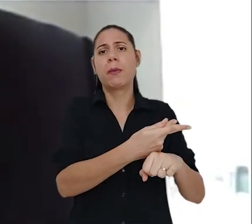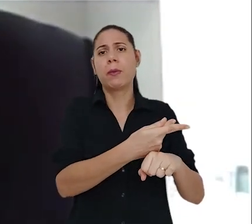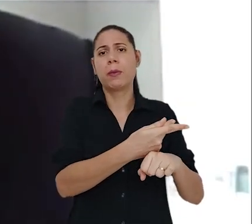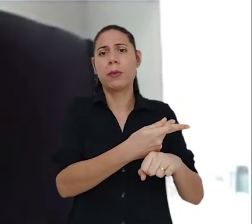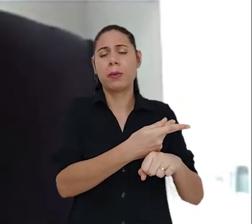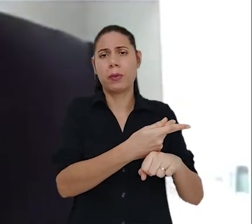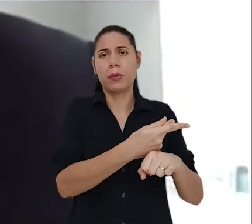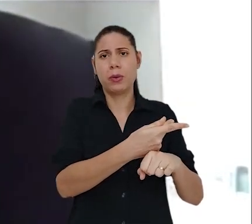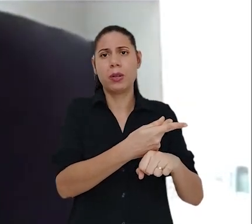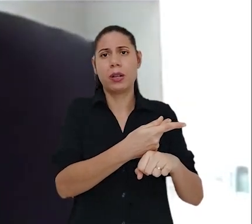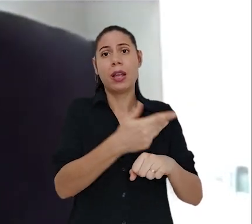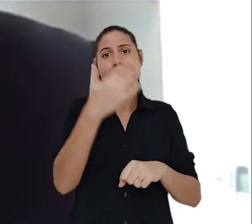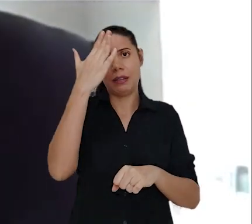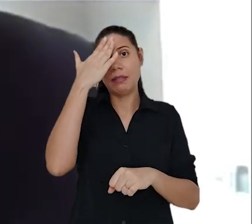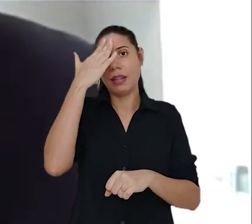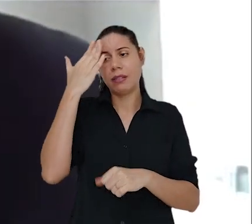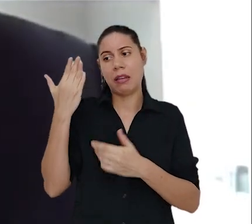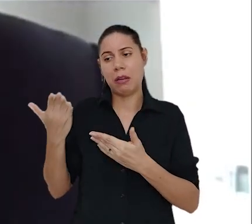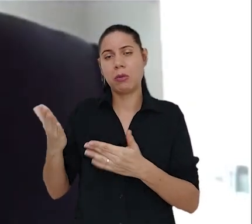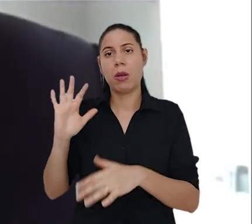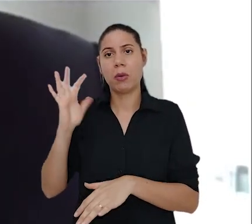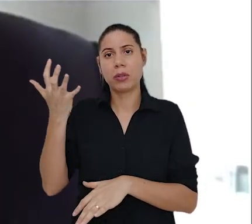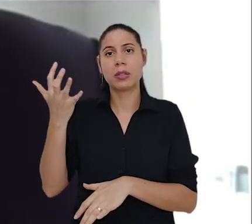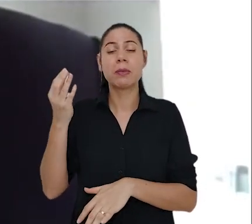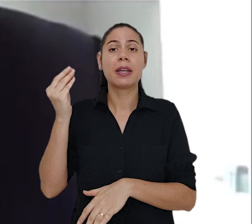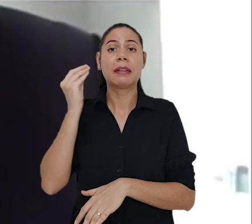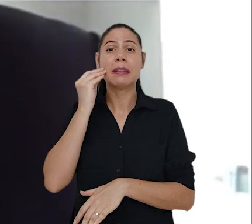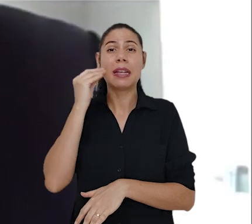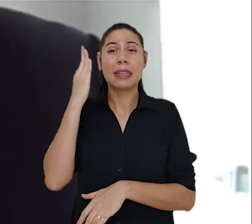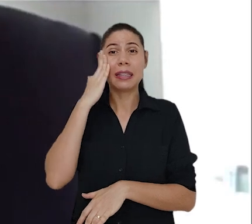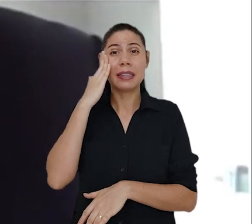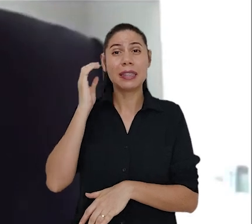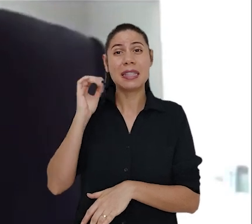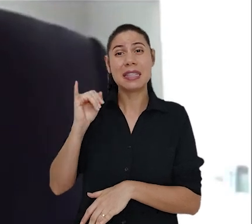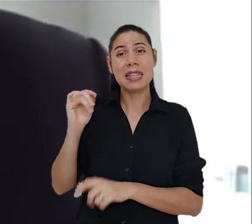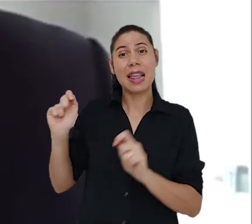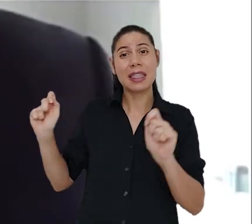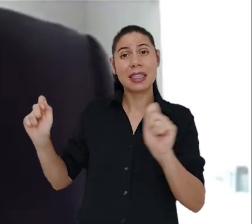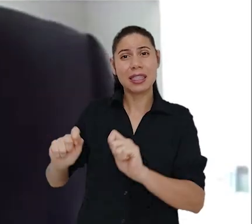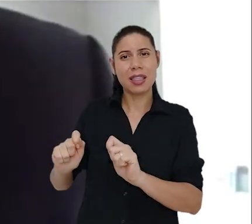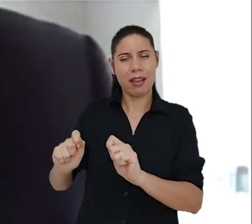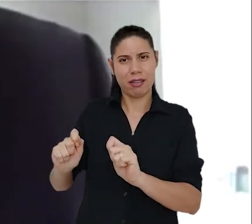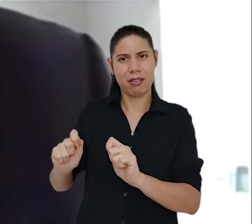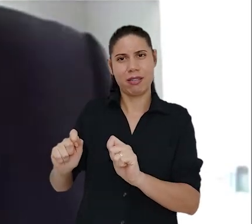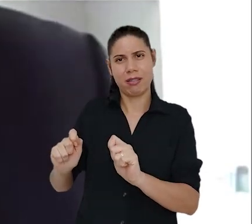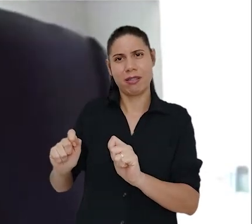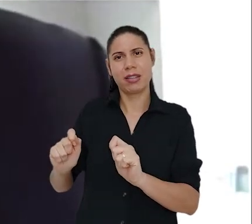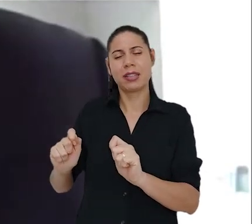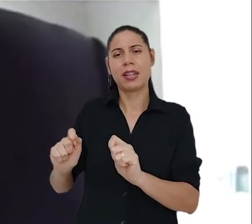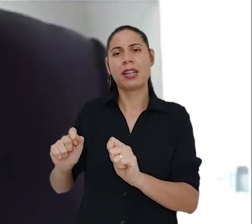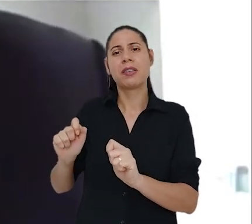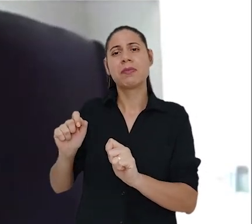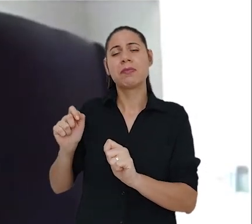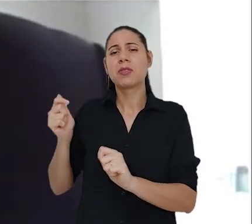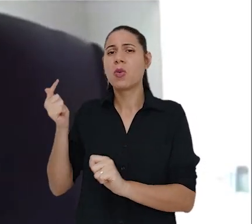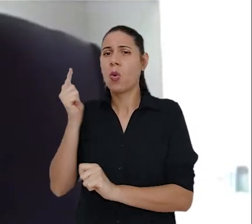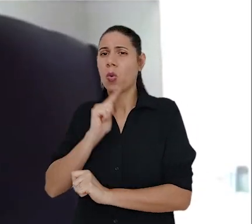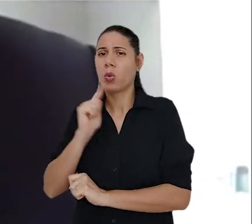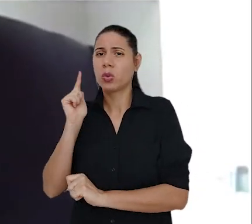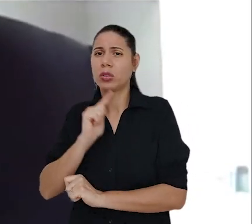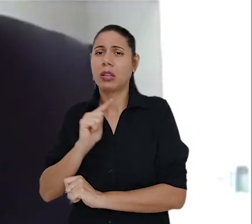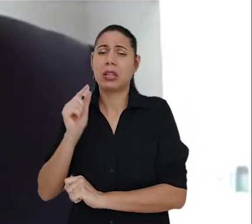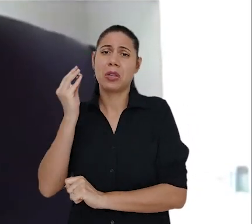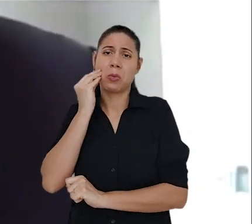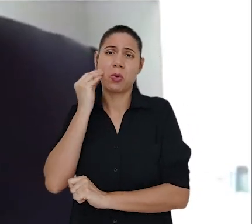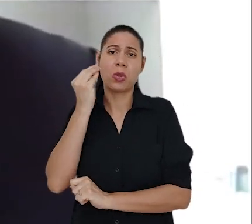fato, munido daquela situação excepcional, e tentar entender se ali, caso a caso, se ali ele teria, de